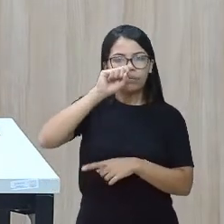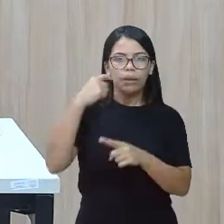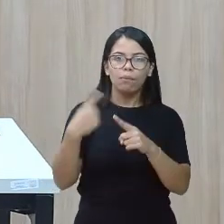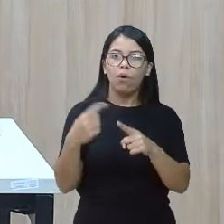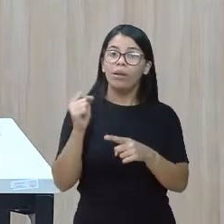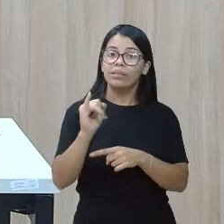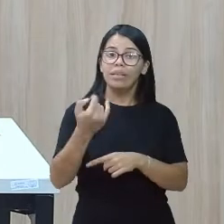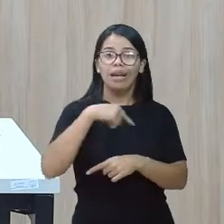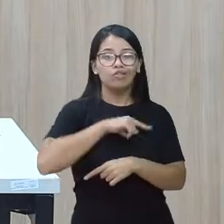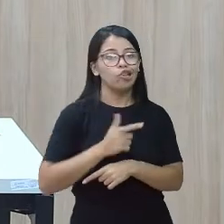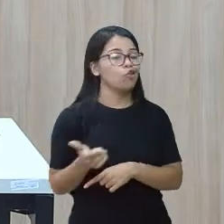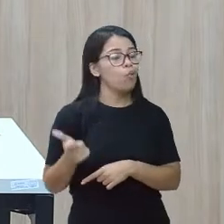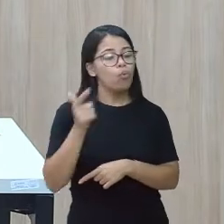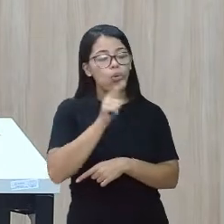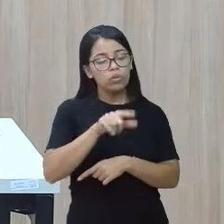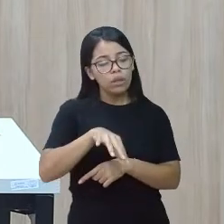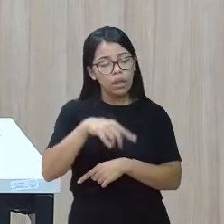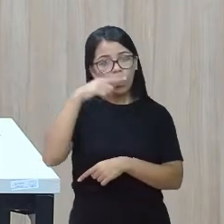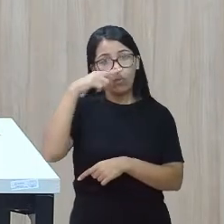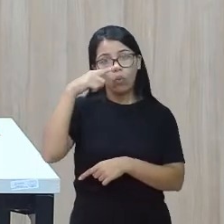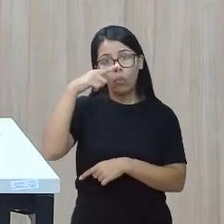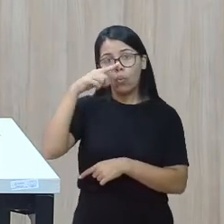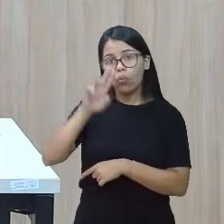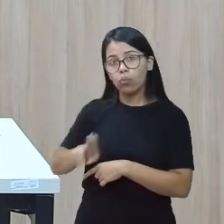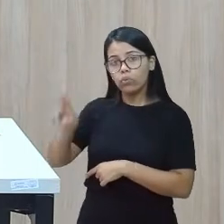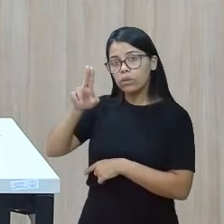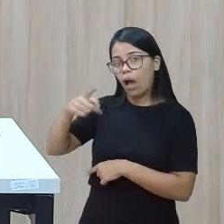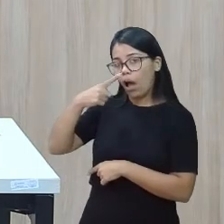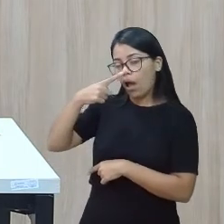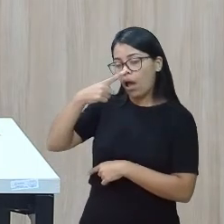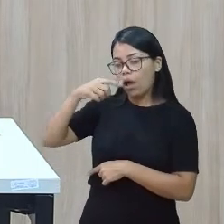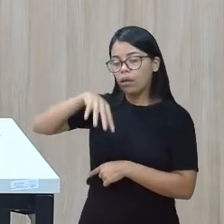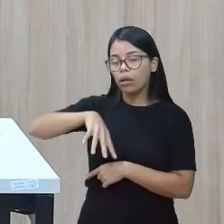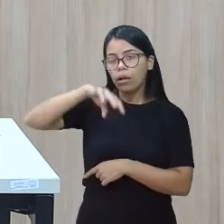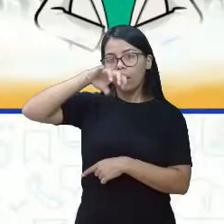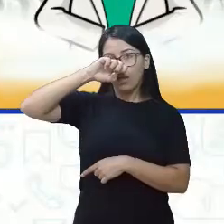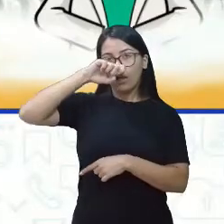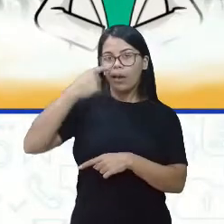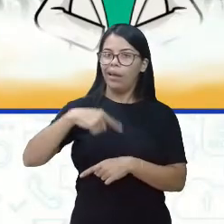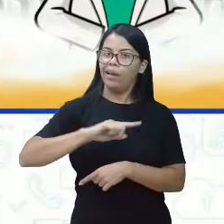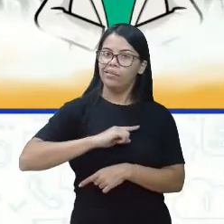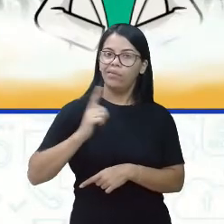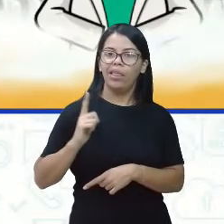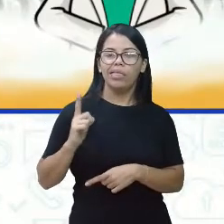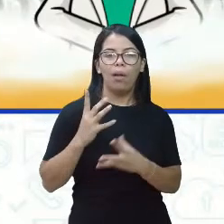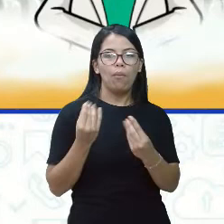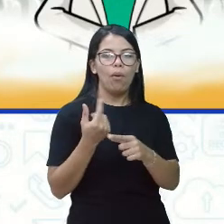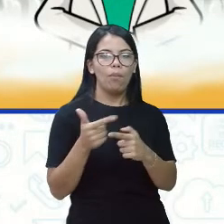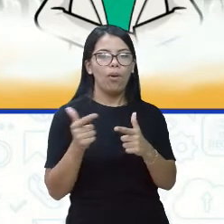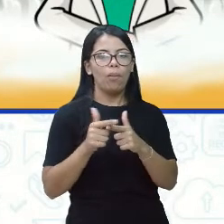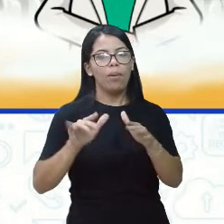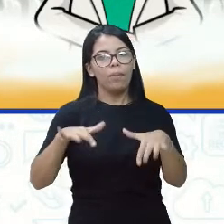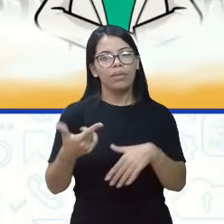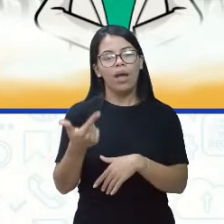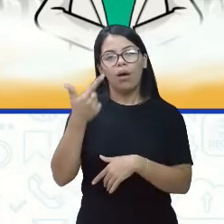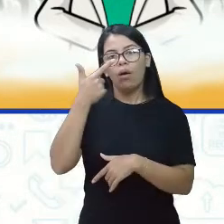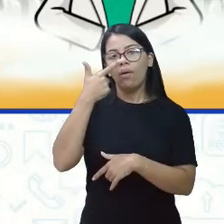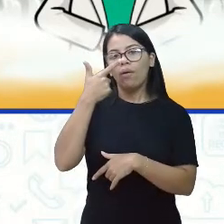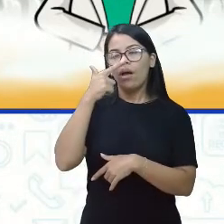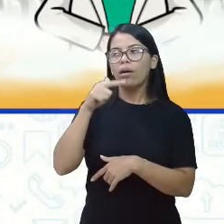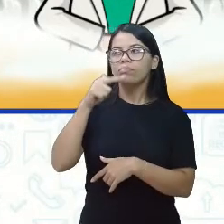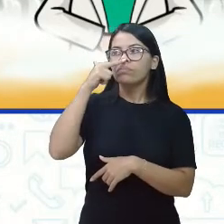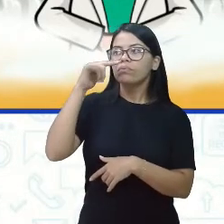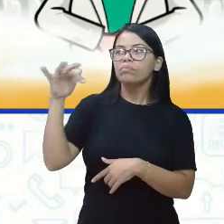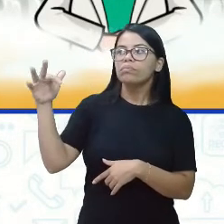ele, vamos ter algumas complicações. Outra coisa, diminuição do olfato e paladar. Então, nós já